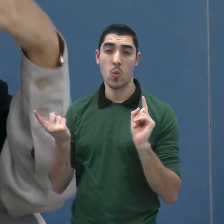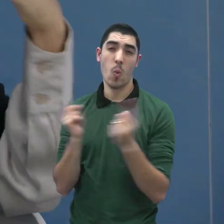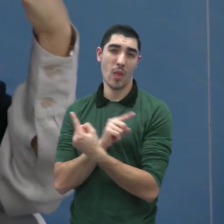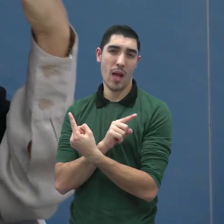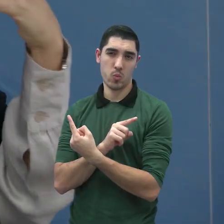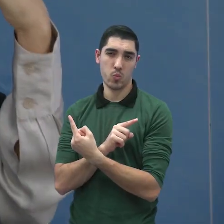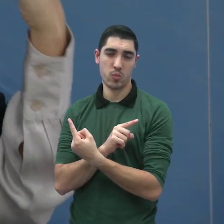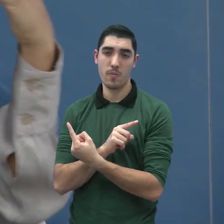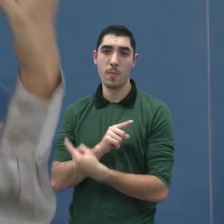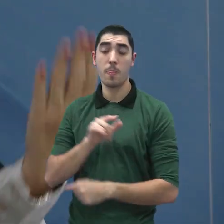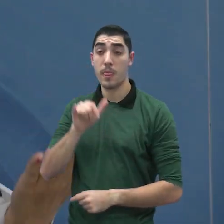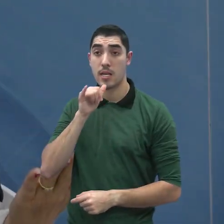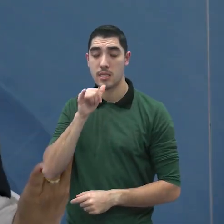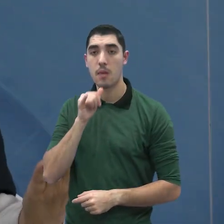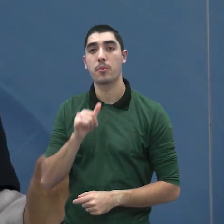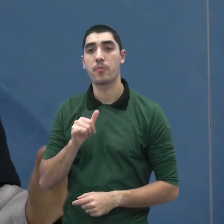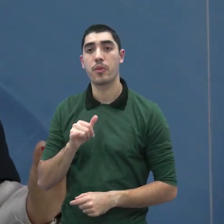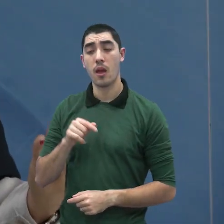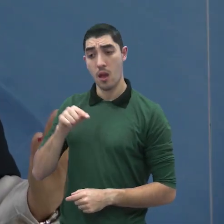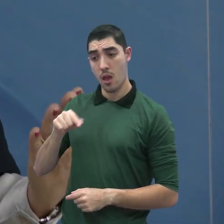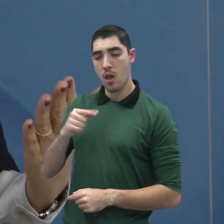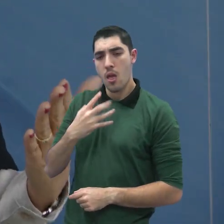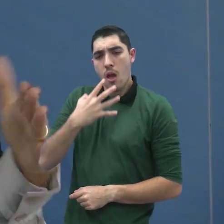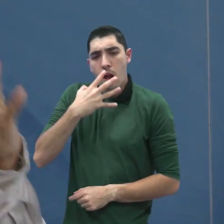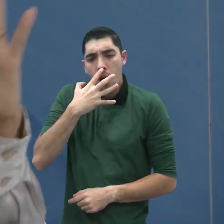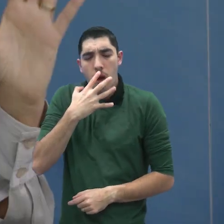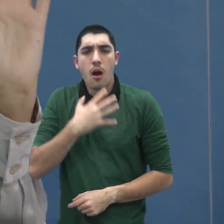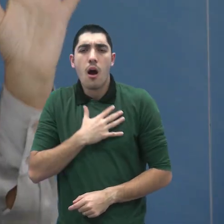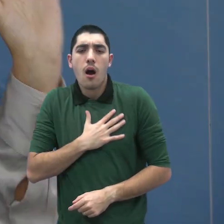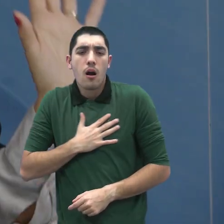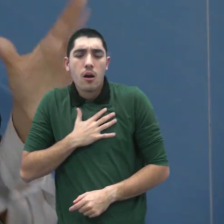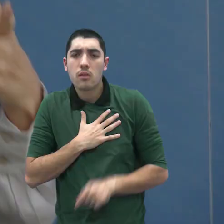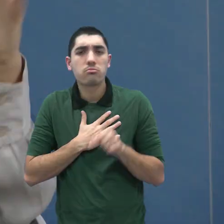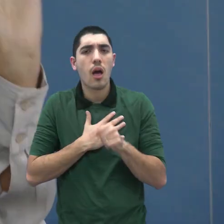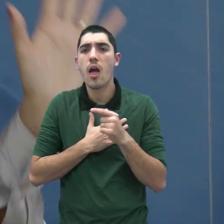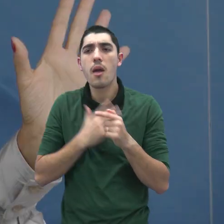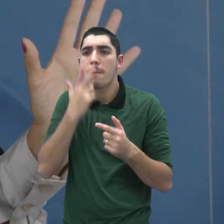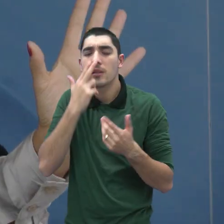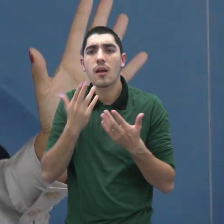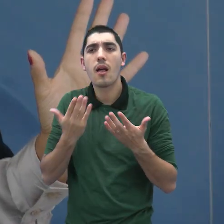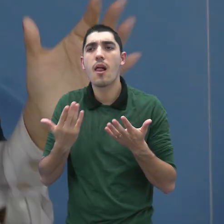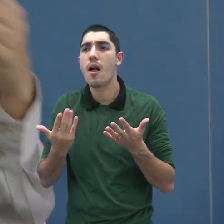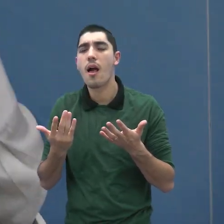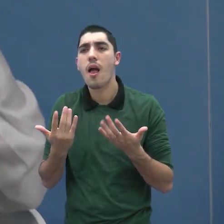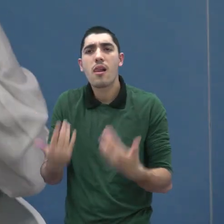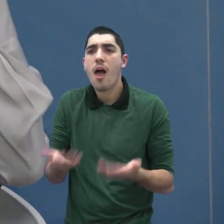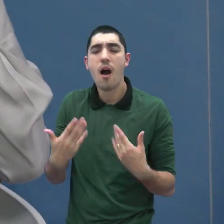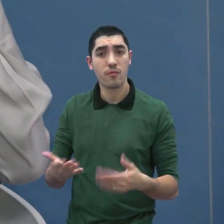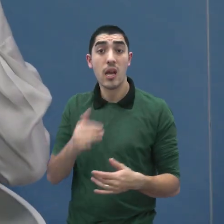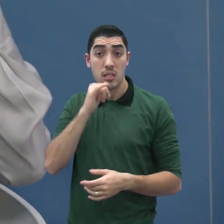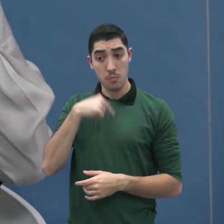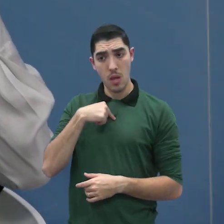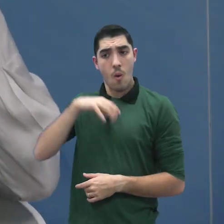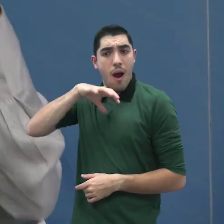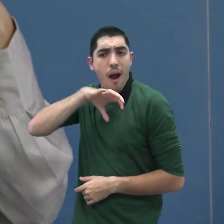naquilo lá, você quer saber mais daquilo. Eu estou colocando no trabalho, mas pode ser qualquer